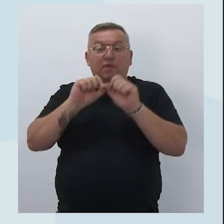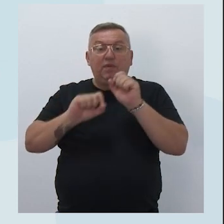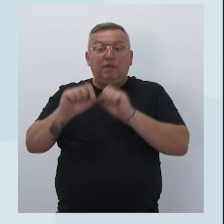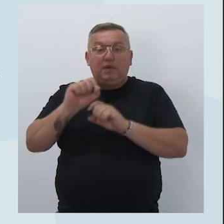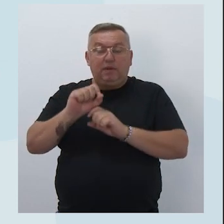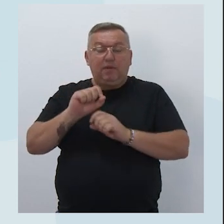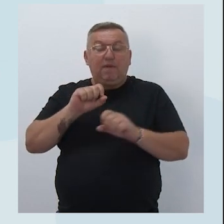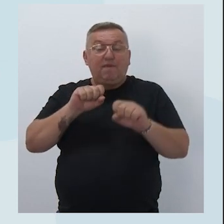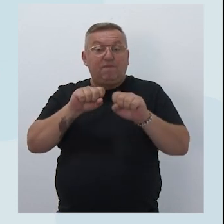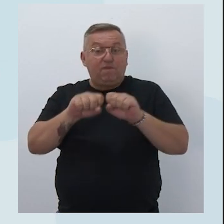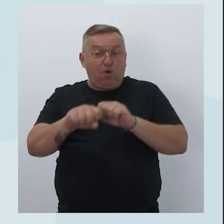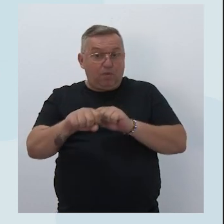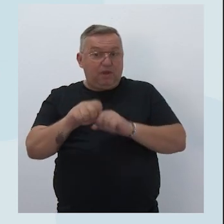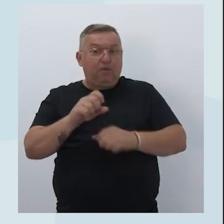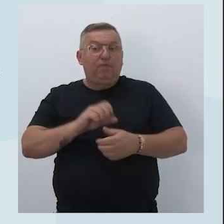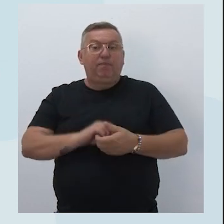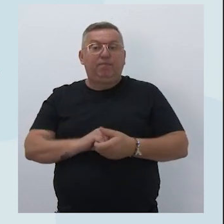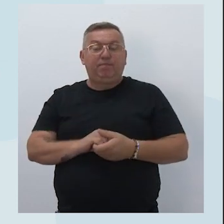itinerário formativo.